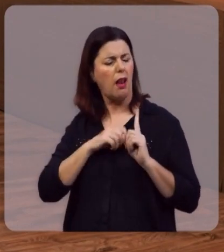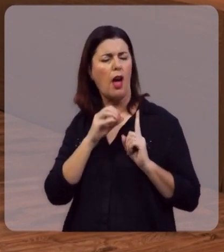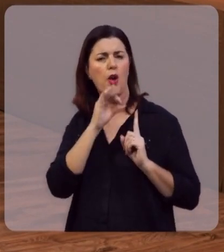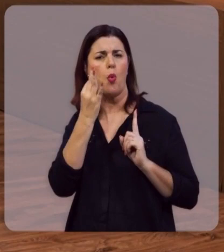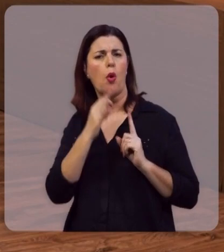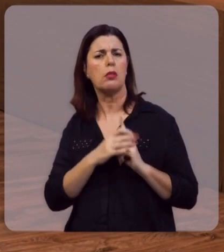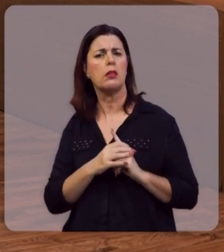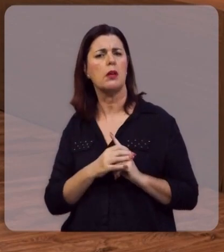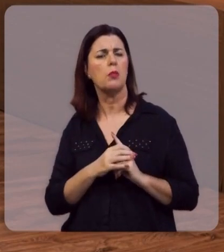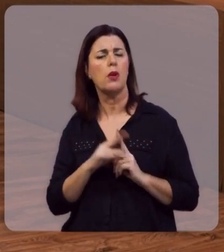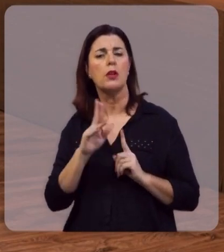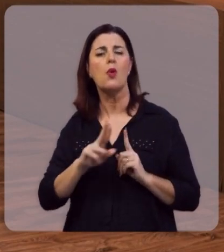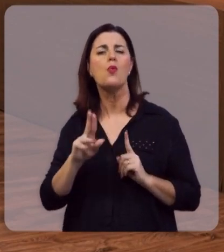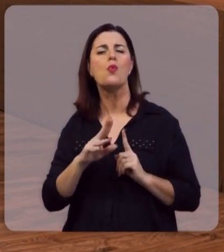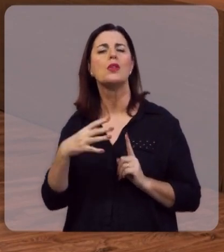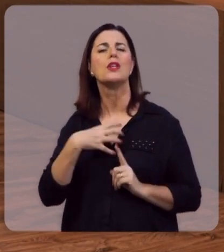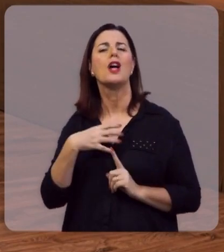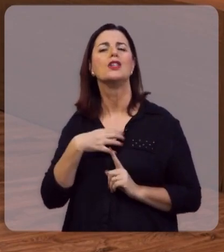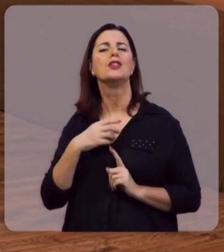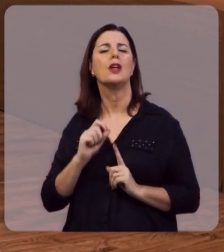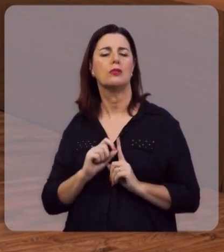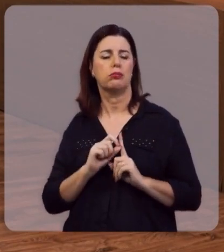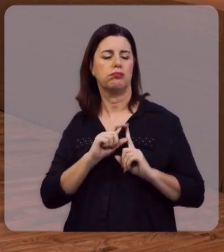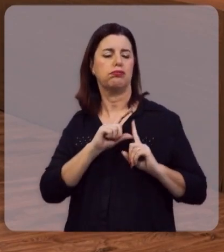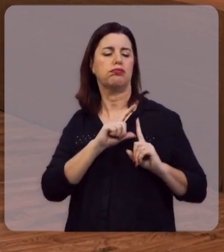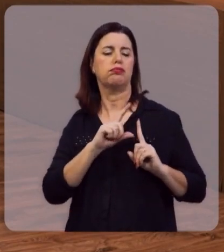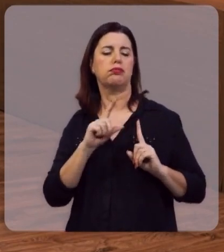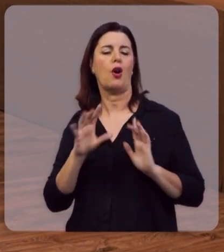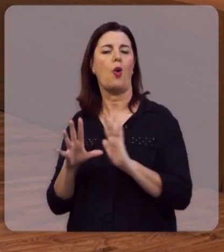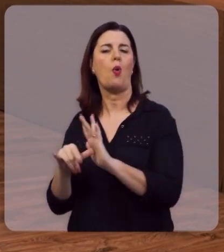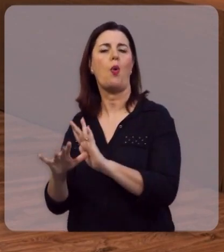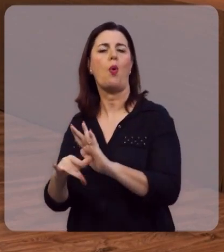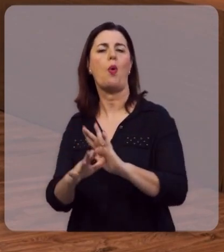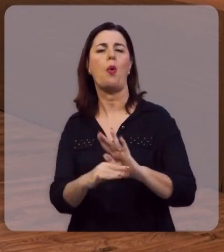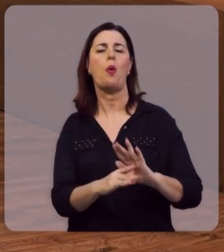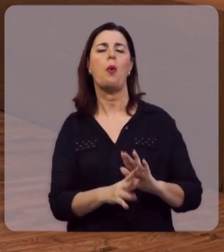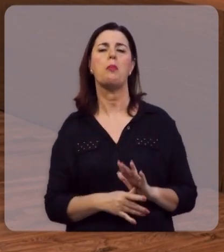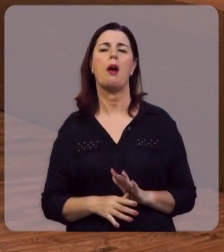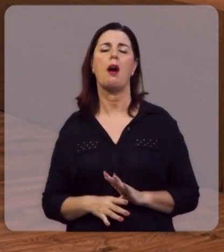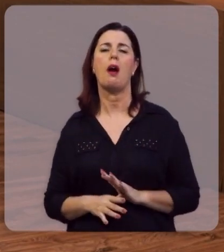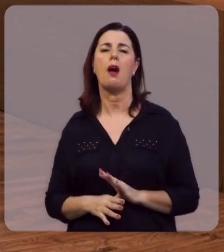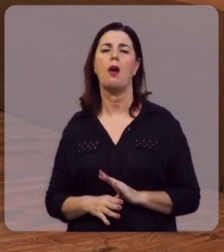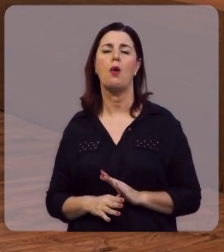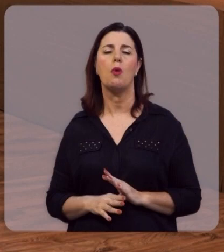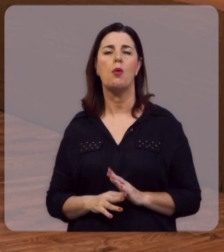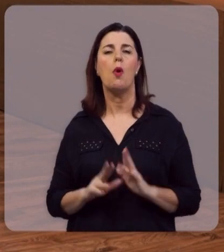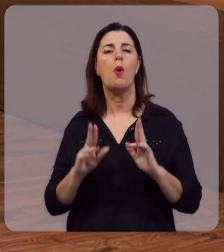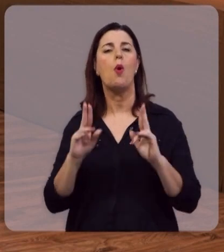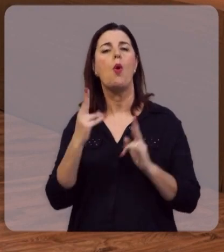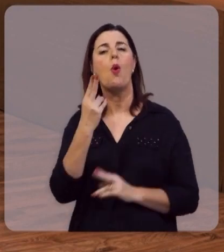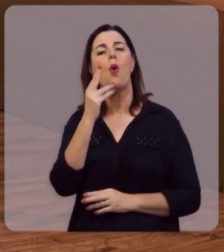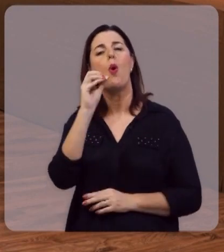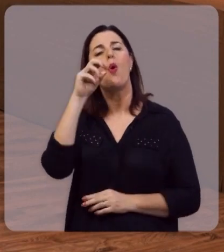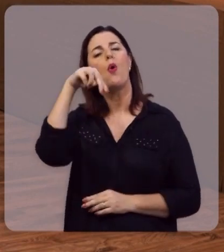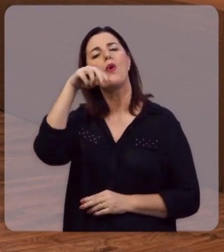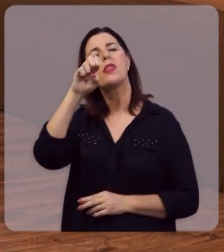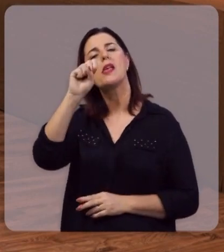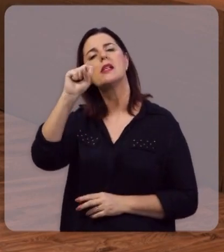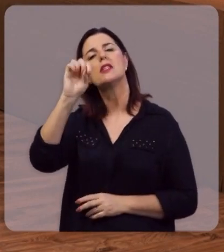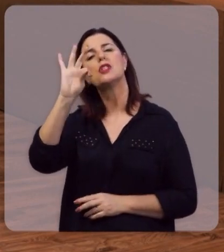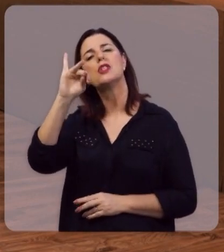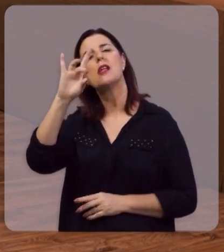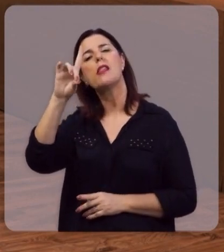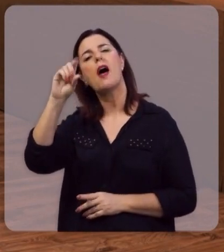e não busca formas ilícitas para engordar o seu orçamento. Honestidade é evidência de que alguém